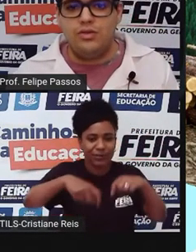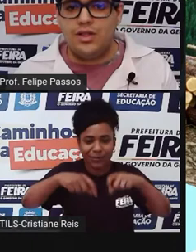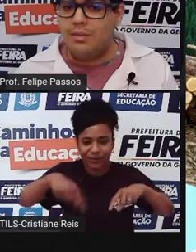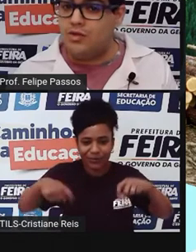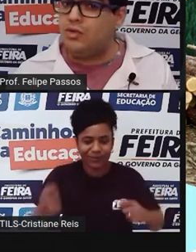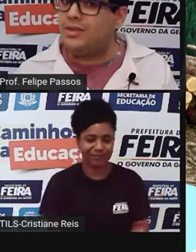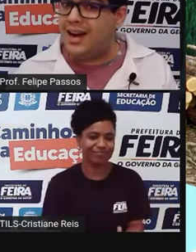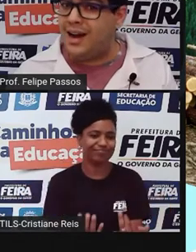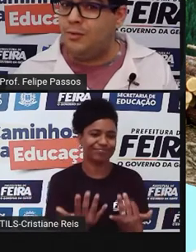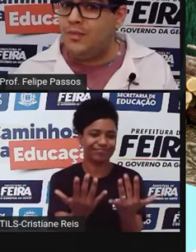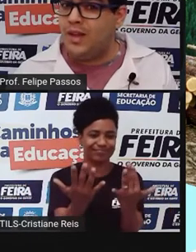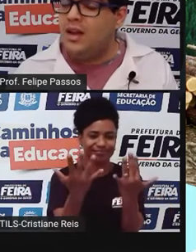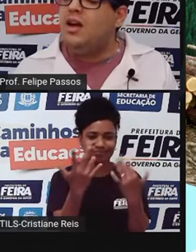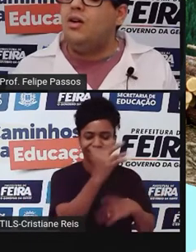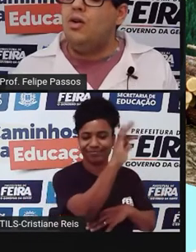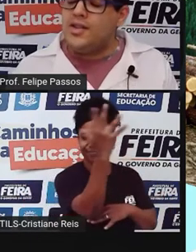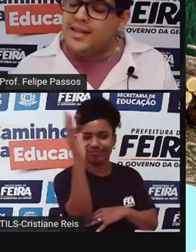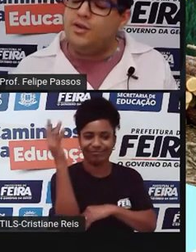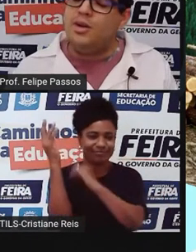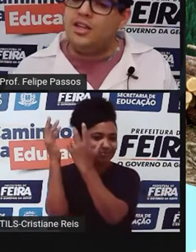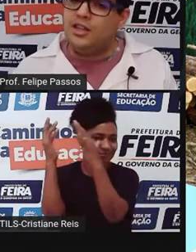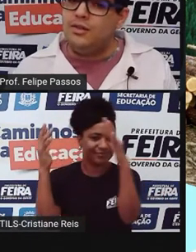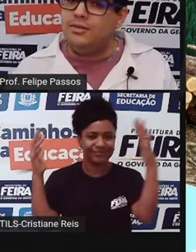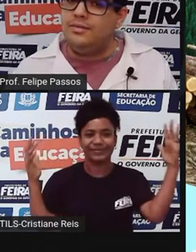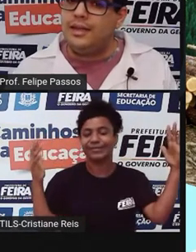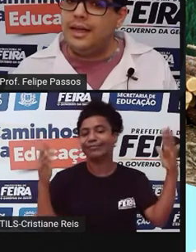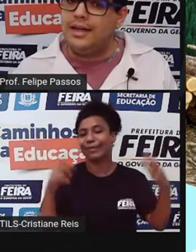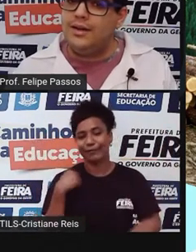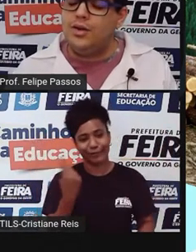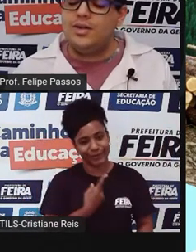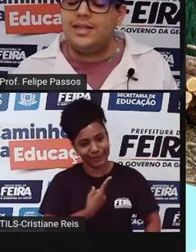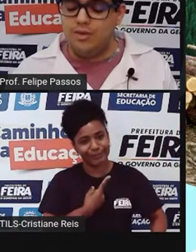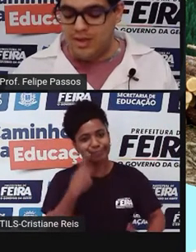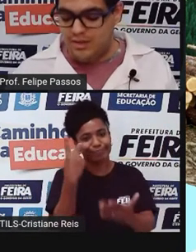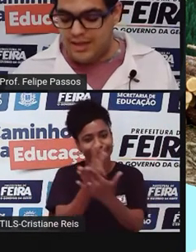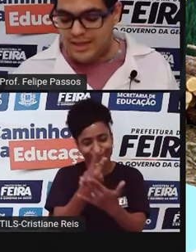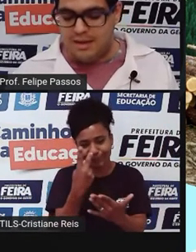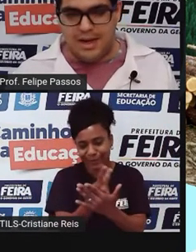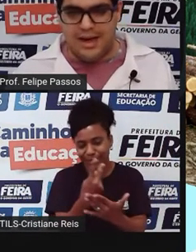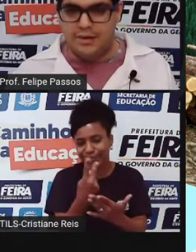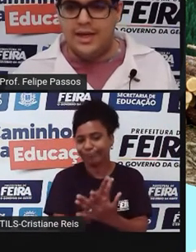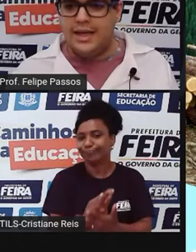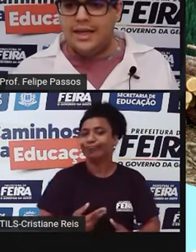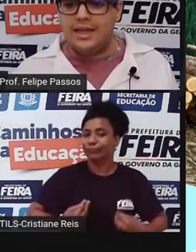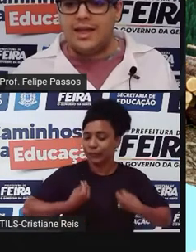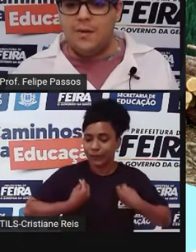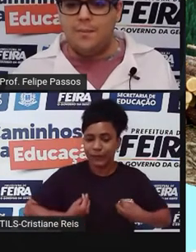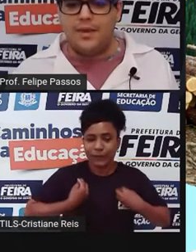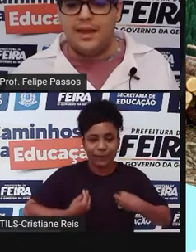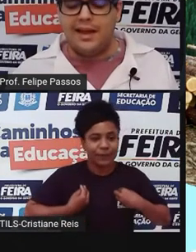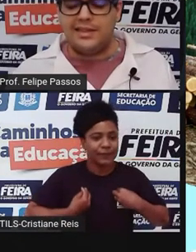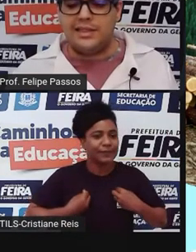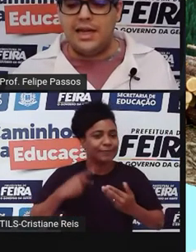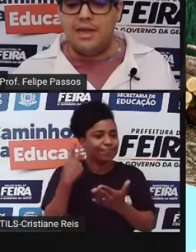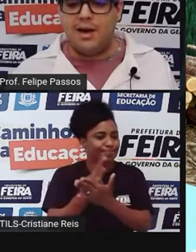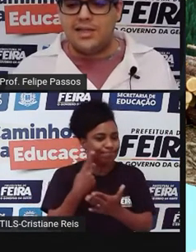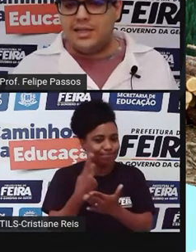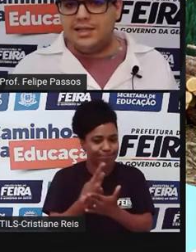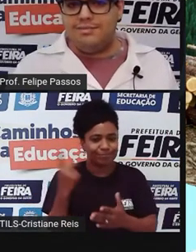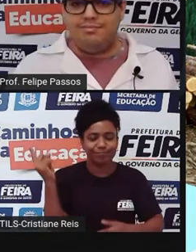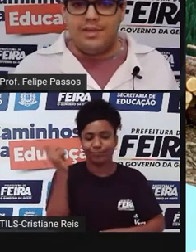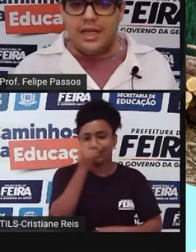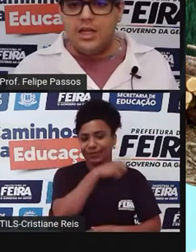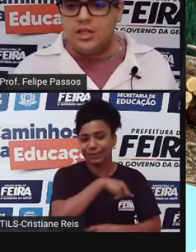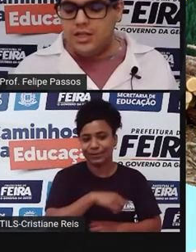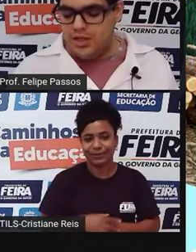está fazendo justamente o contrário. Ô ser humaninho, né? Ô ser humano que dá trabalho. Então, a gente tem aí